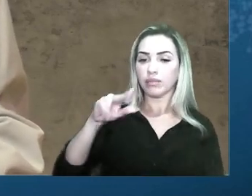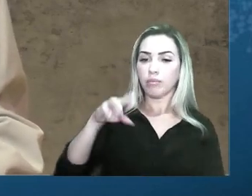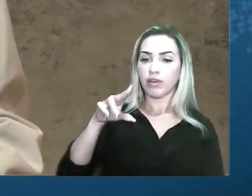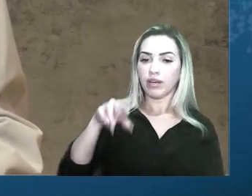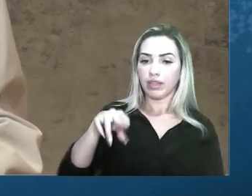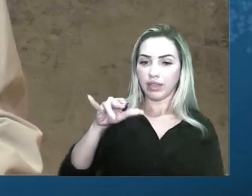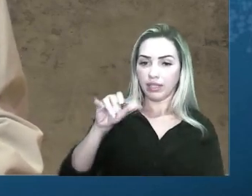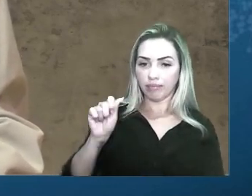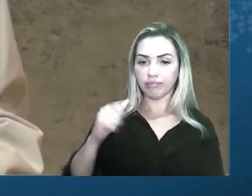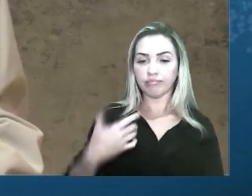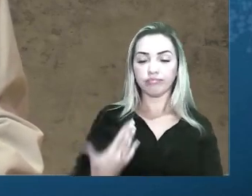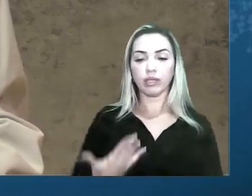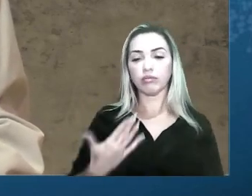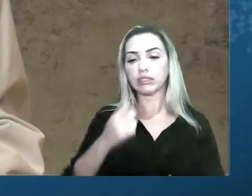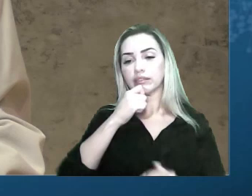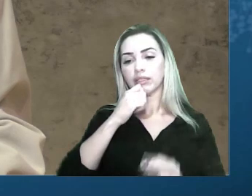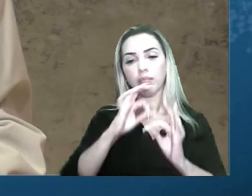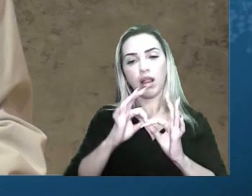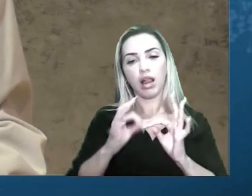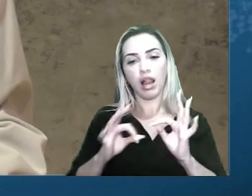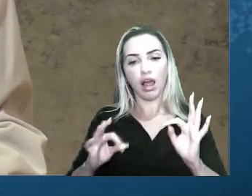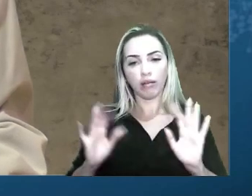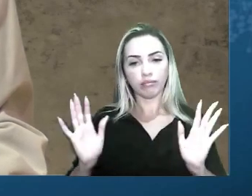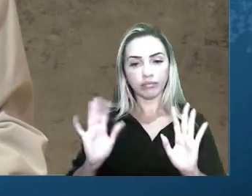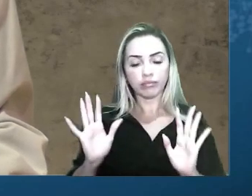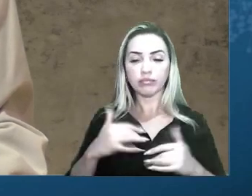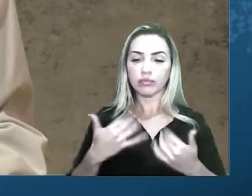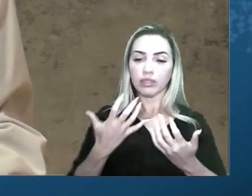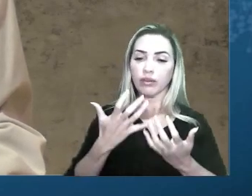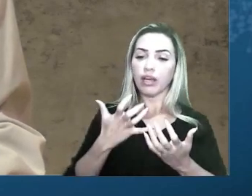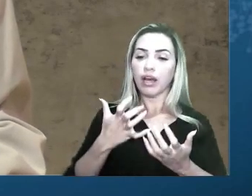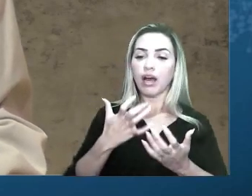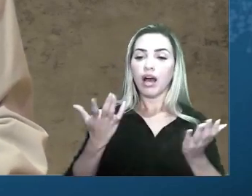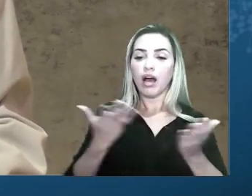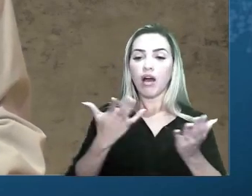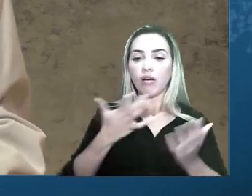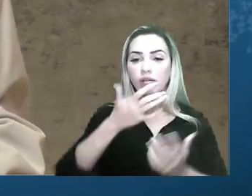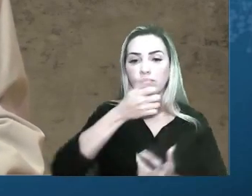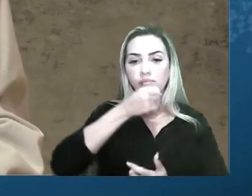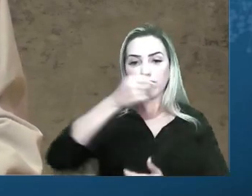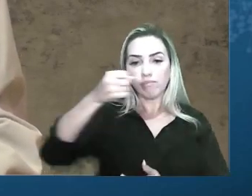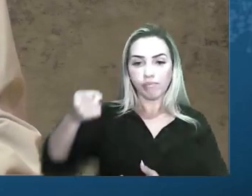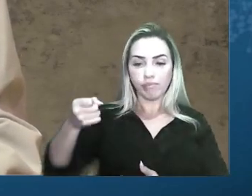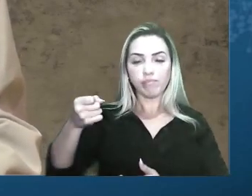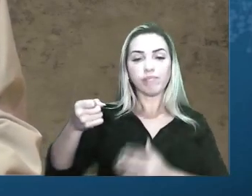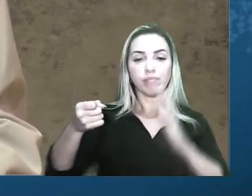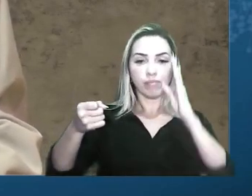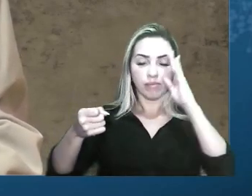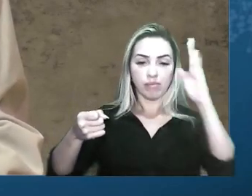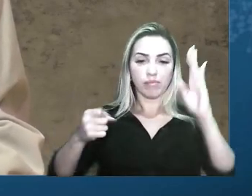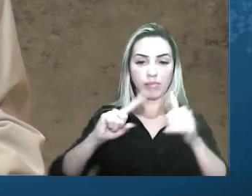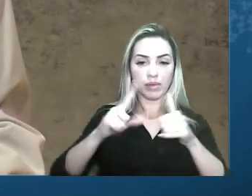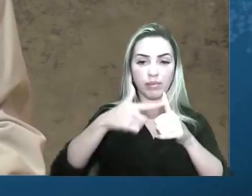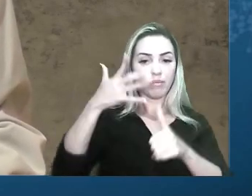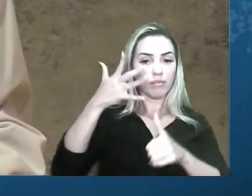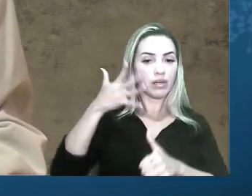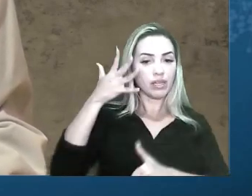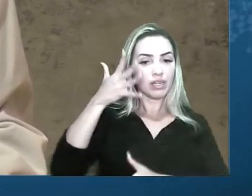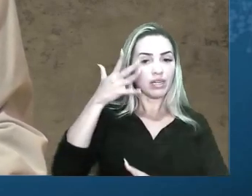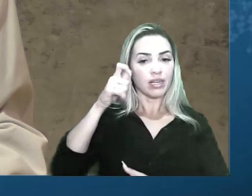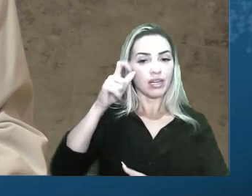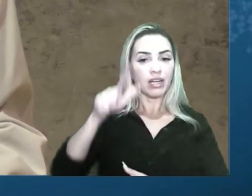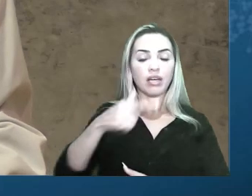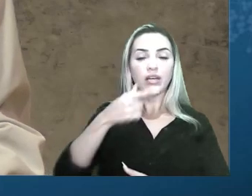Então, sem mais delongas, eu vou passar a palavra. Acho que a primeira apresentação será feita pelo